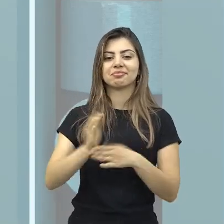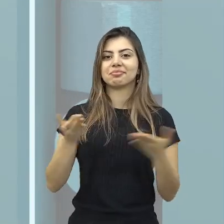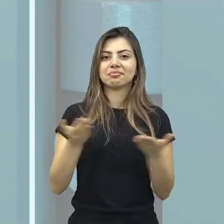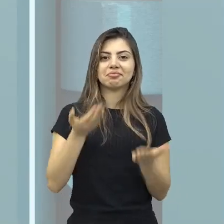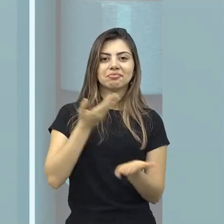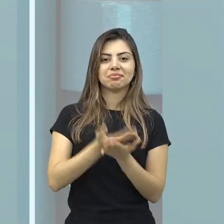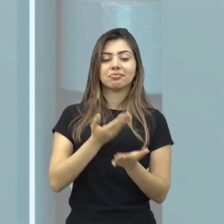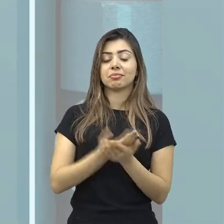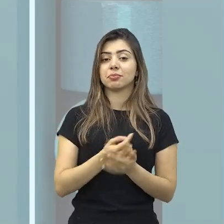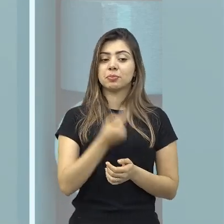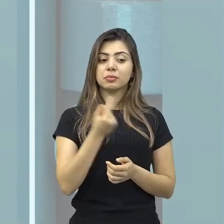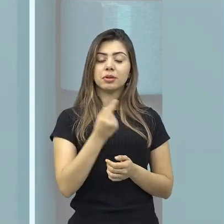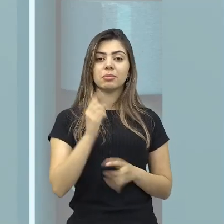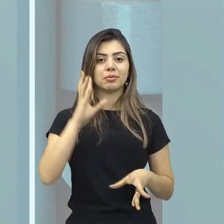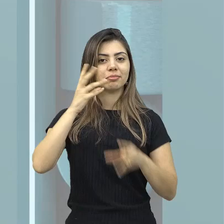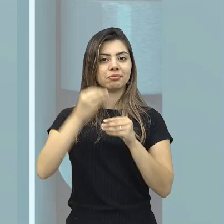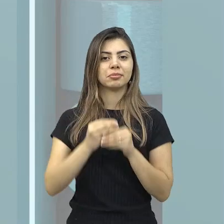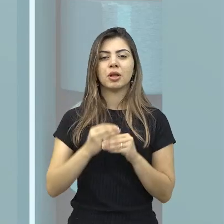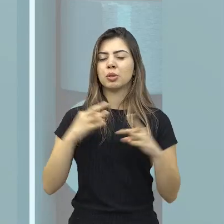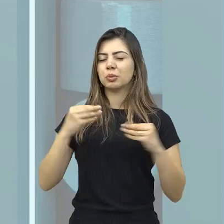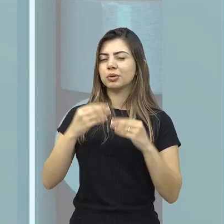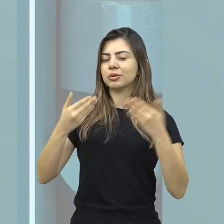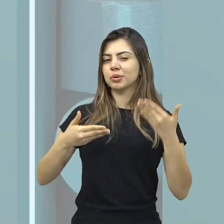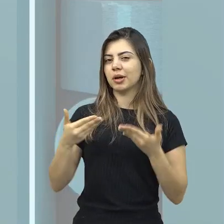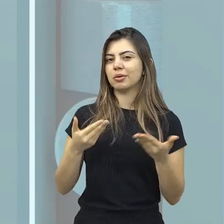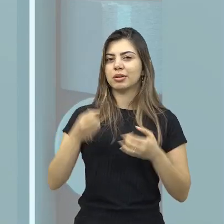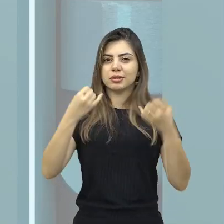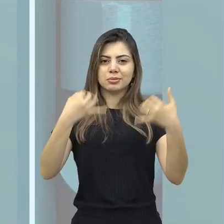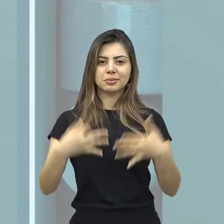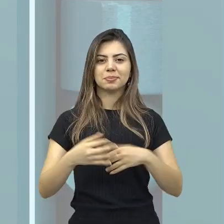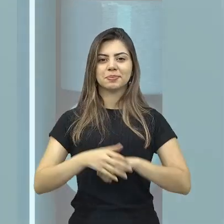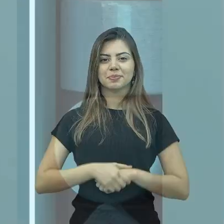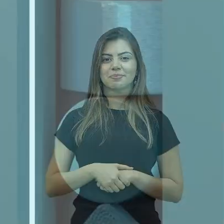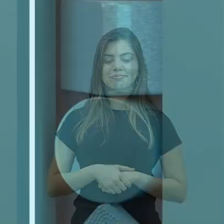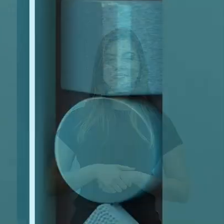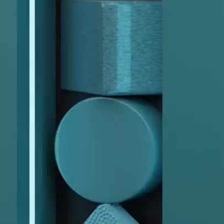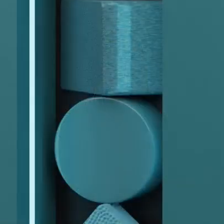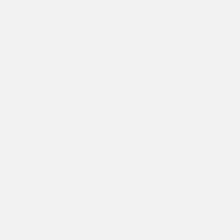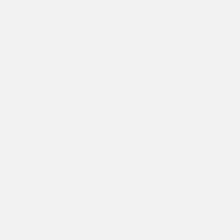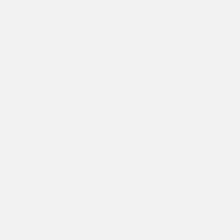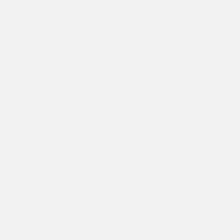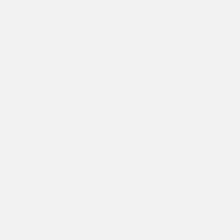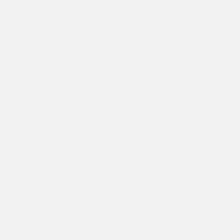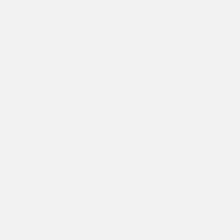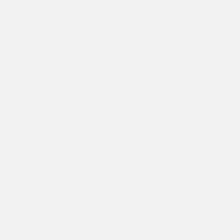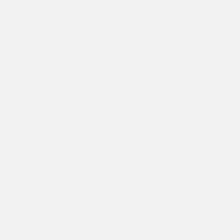né, nessa primeira parte da revisão, tudo aquilo que nós vimos ao longo da unidade. A gente se vê por aí.